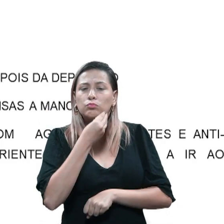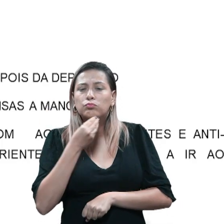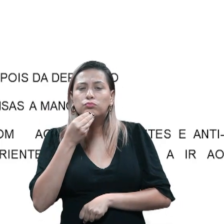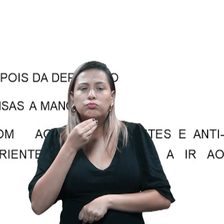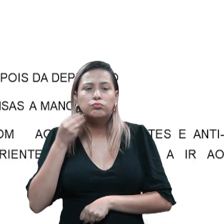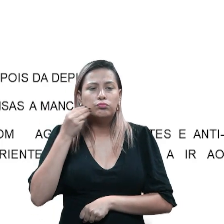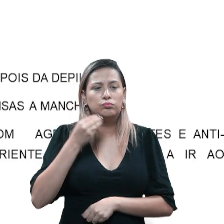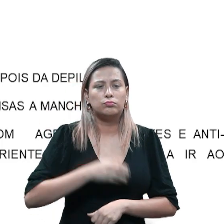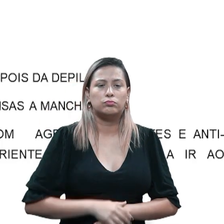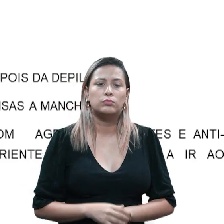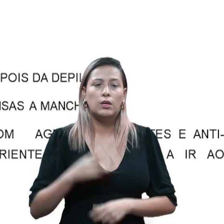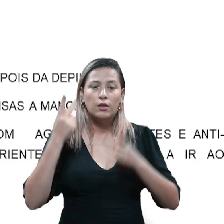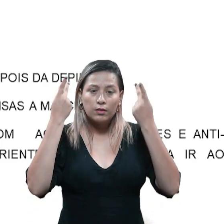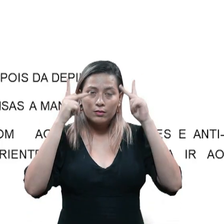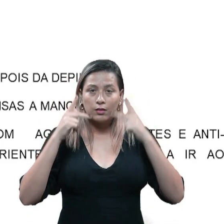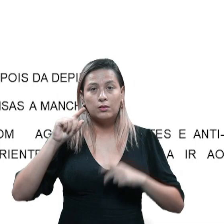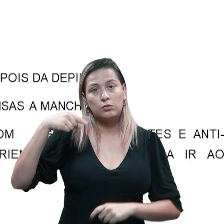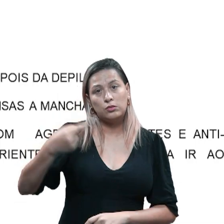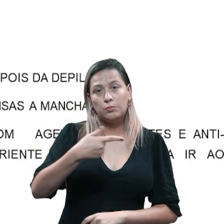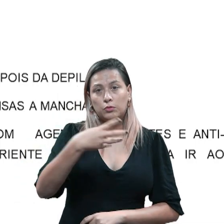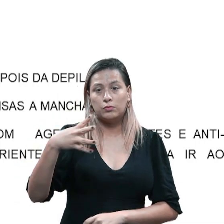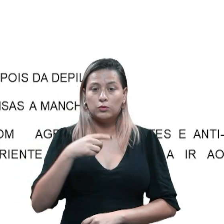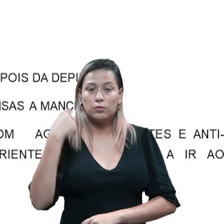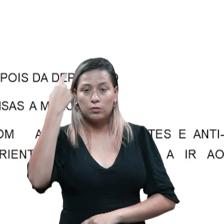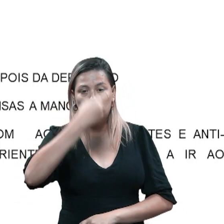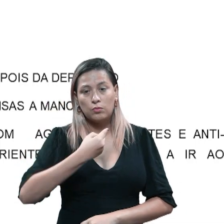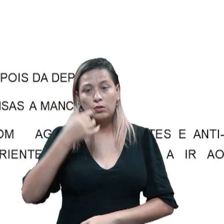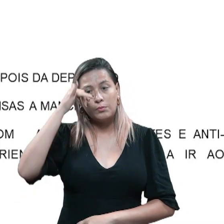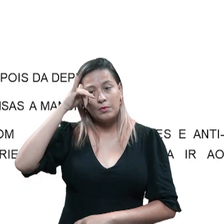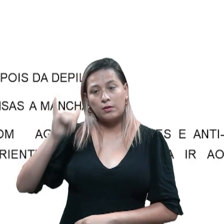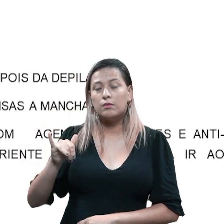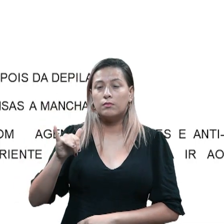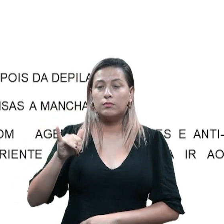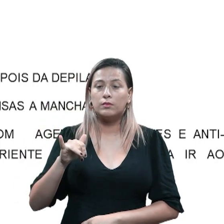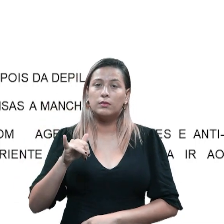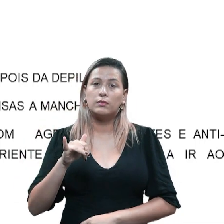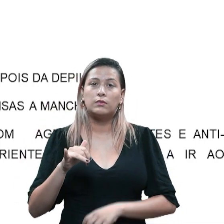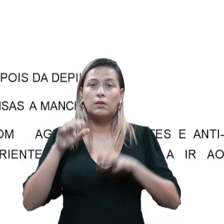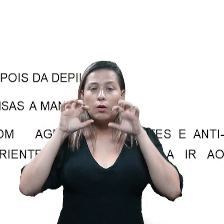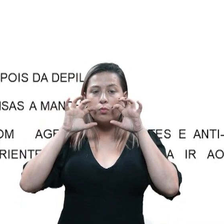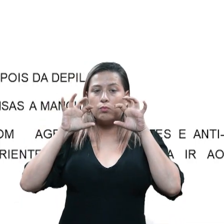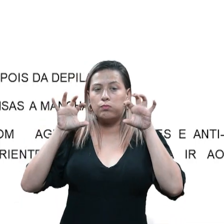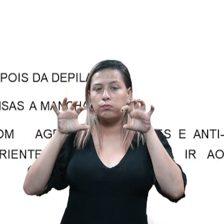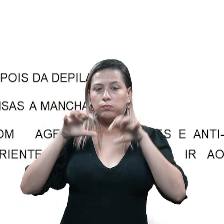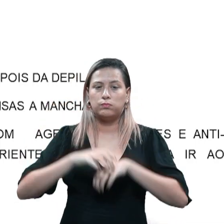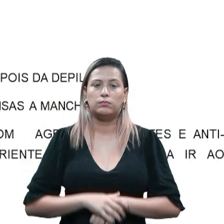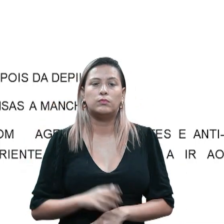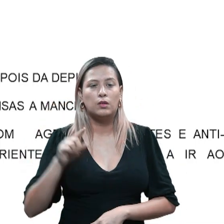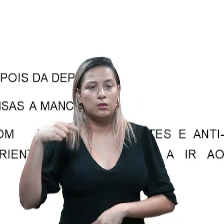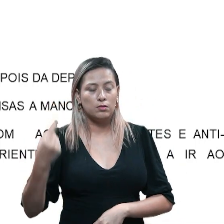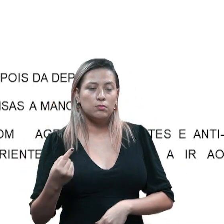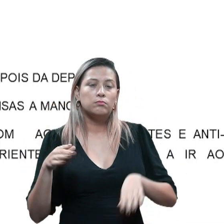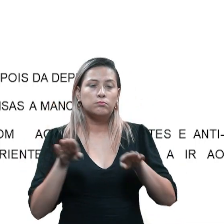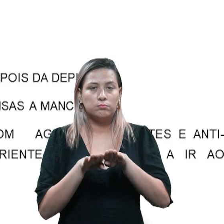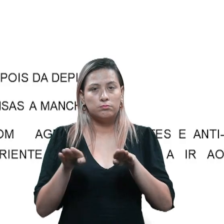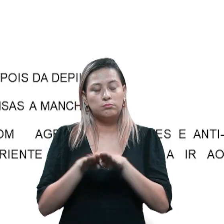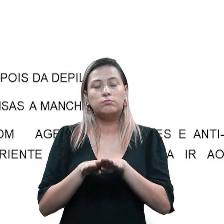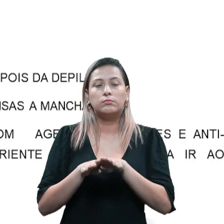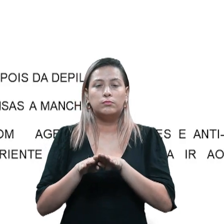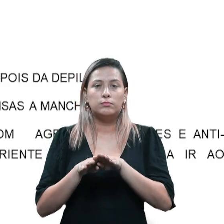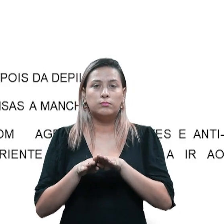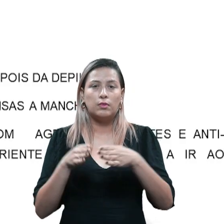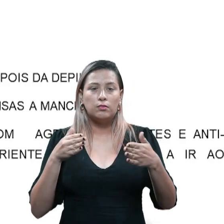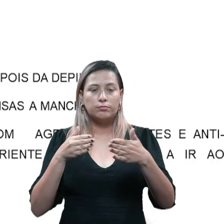Só aplique hidratantes após 24 horas para evitar a obstrução do folículo piloso e posterior encravamento dos